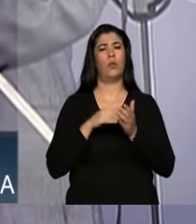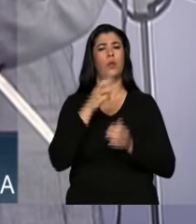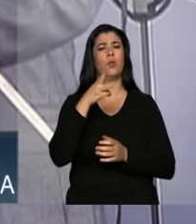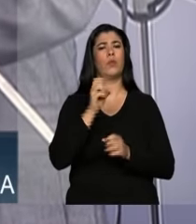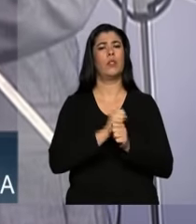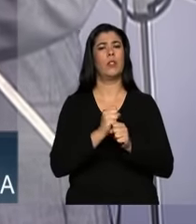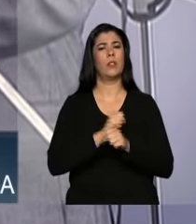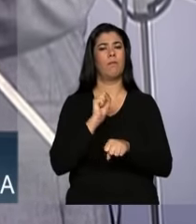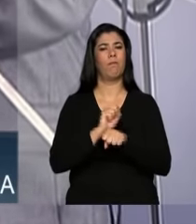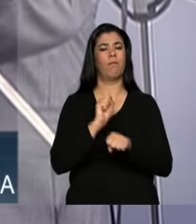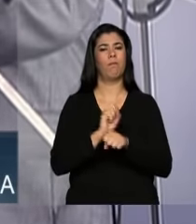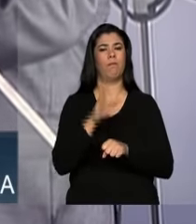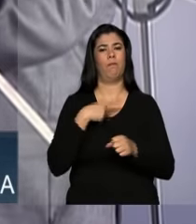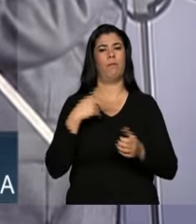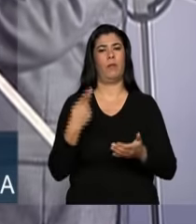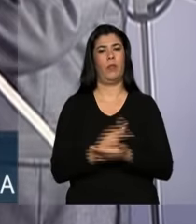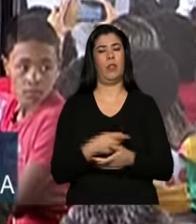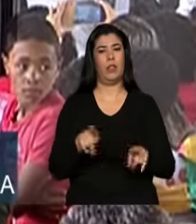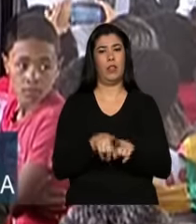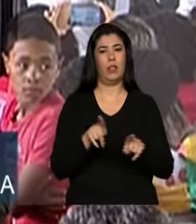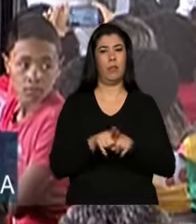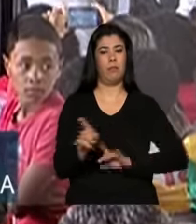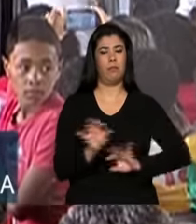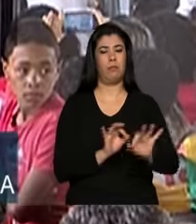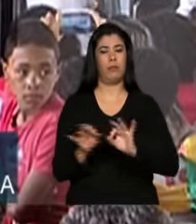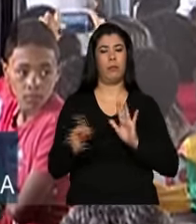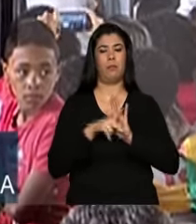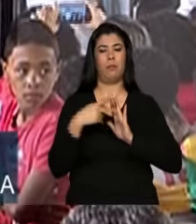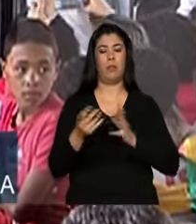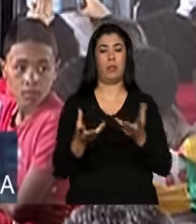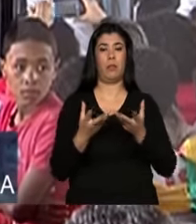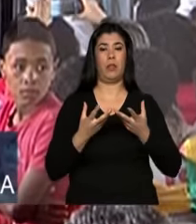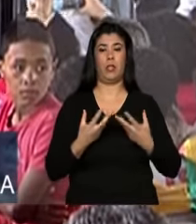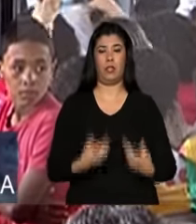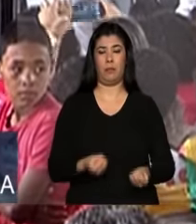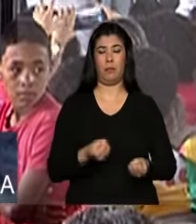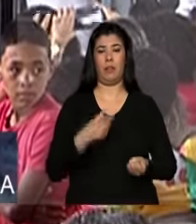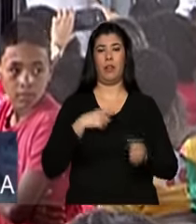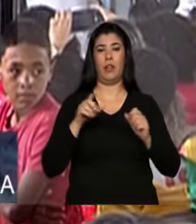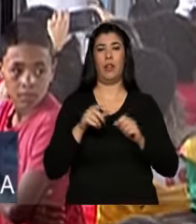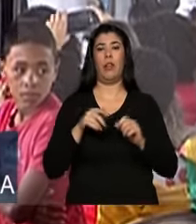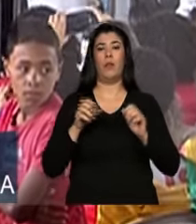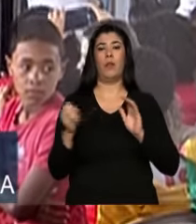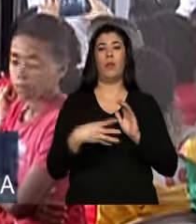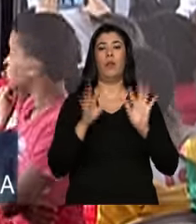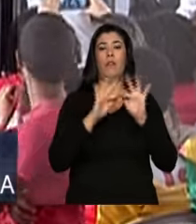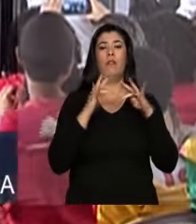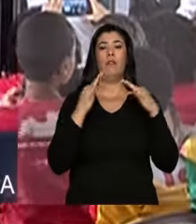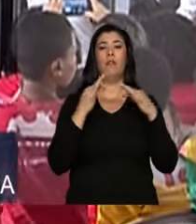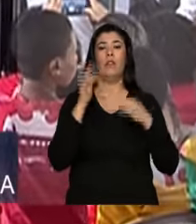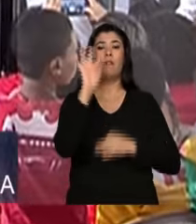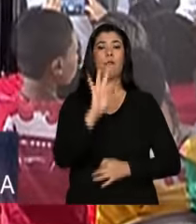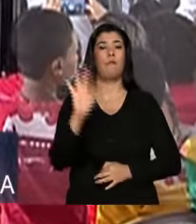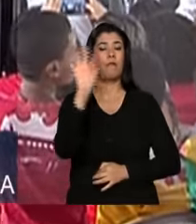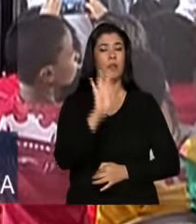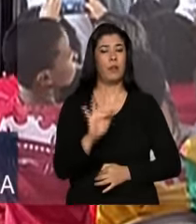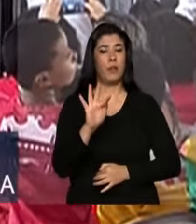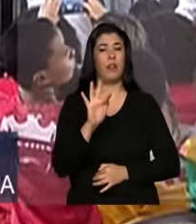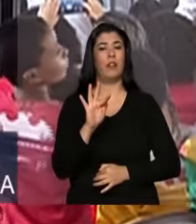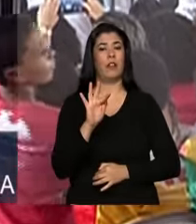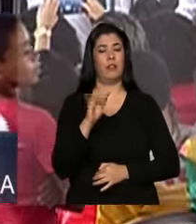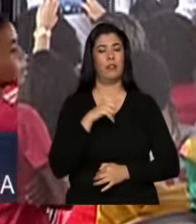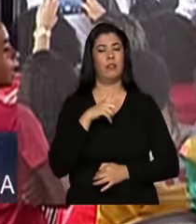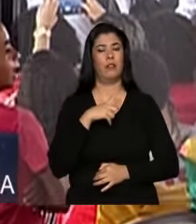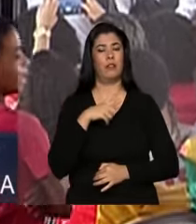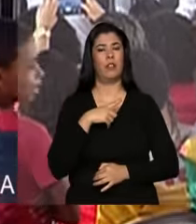anos. Estamos habilitados a receber uma faculdade de medicina, que muito vai